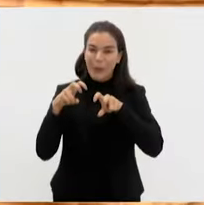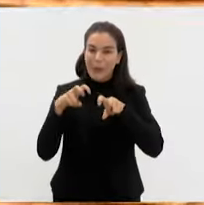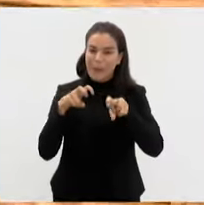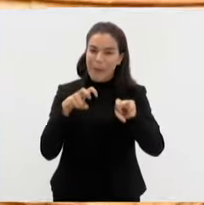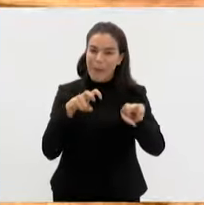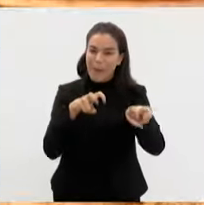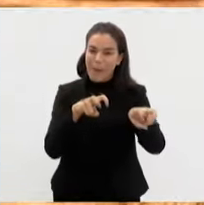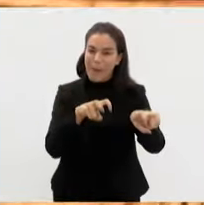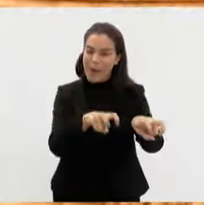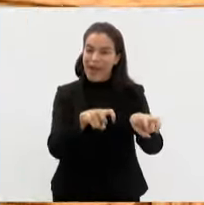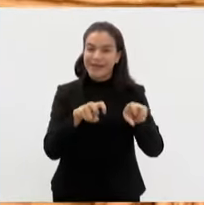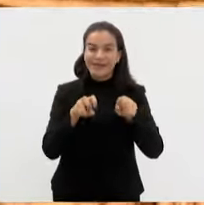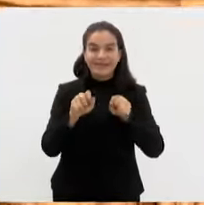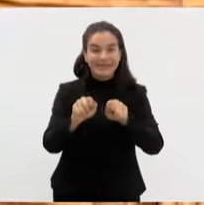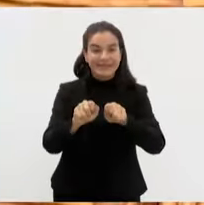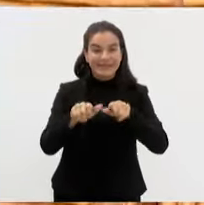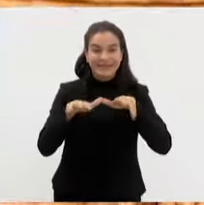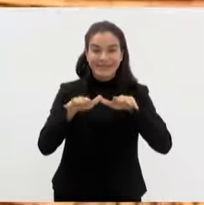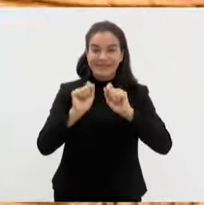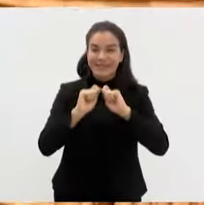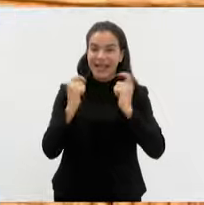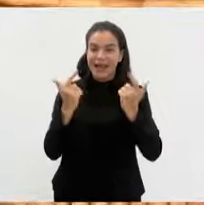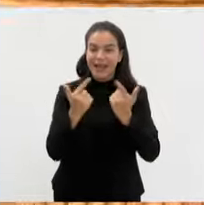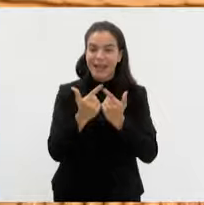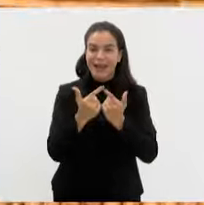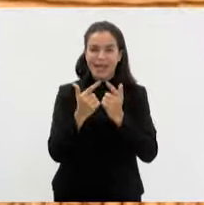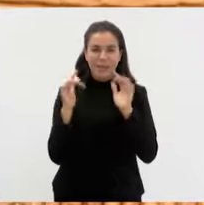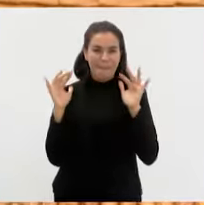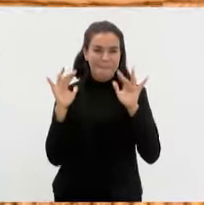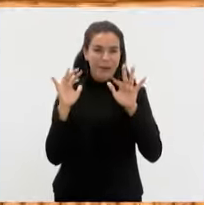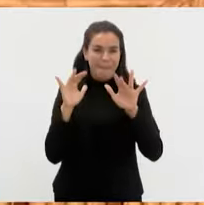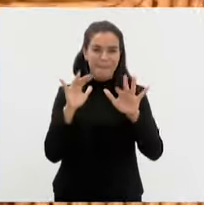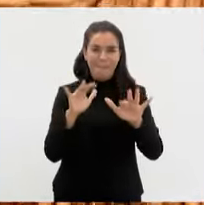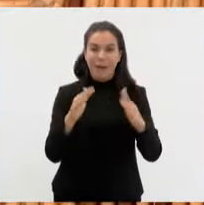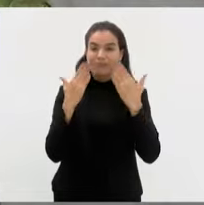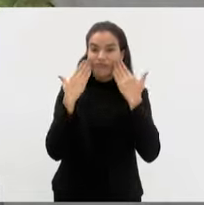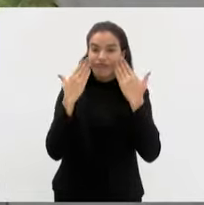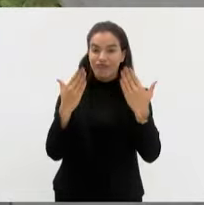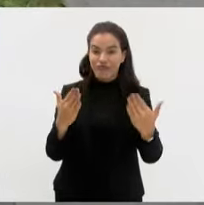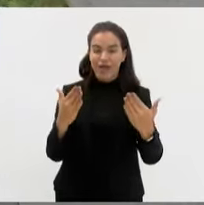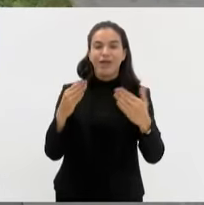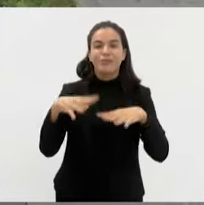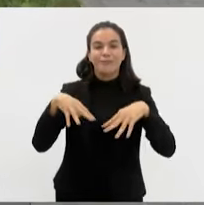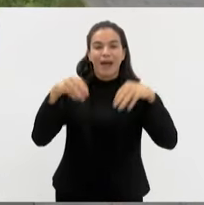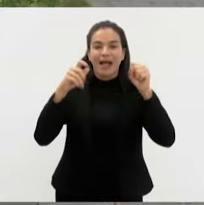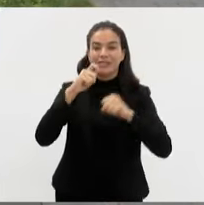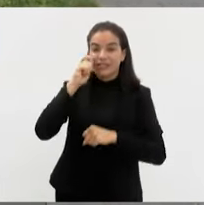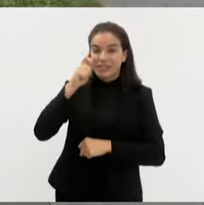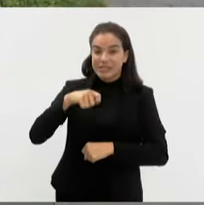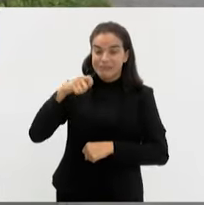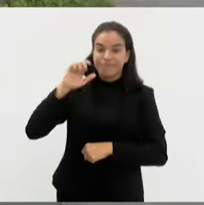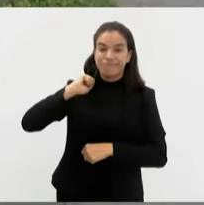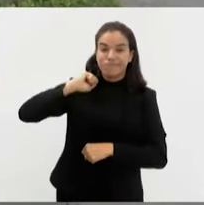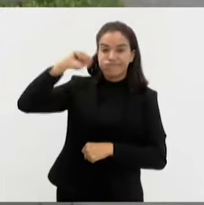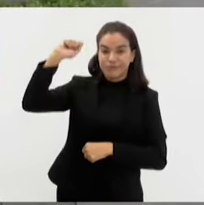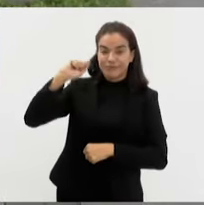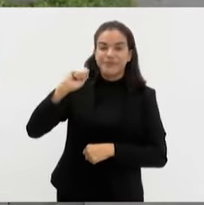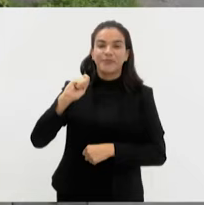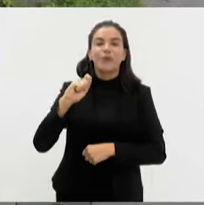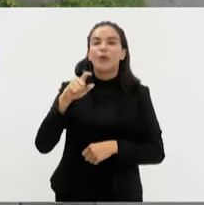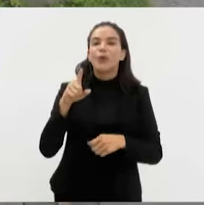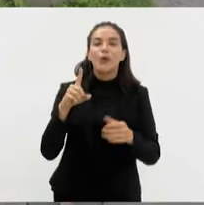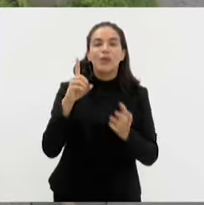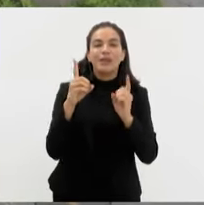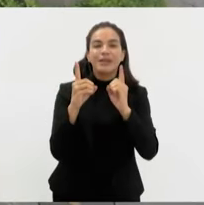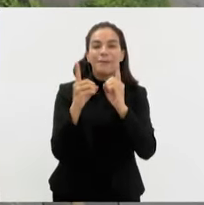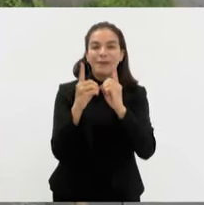circuito da Alerj começaram a se posicionar na porta do Palácio Tiradentes. O evento, organizado pelo Departamento Médico